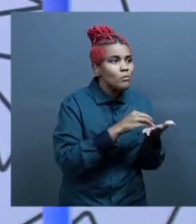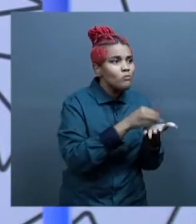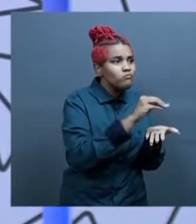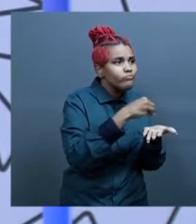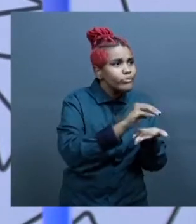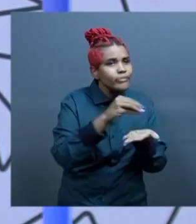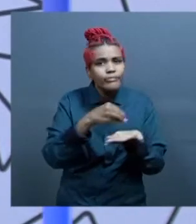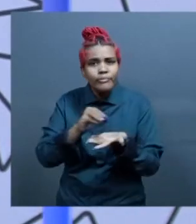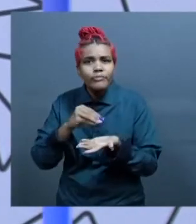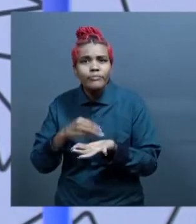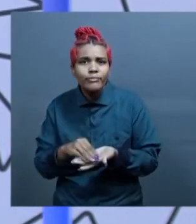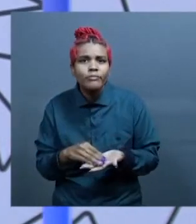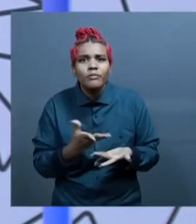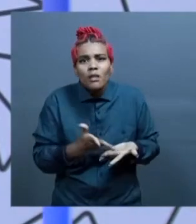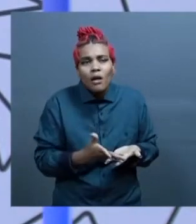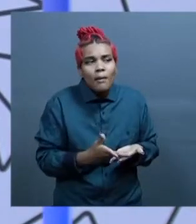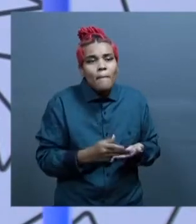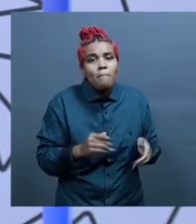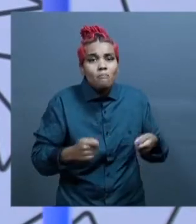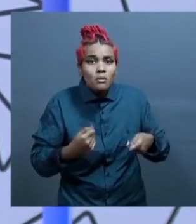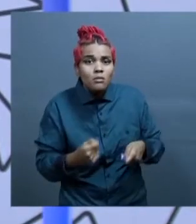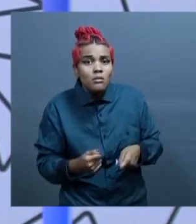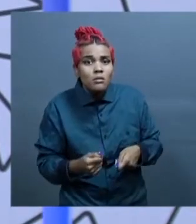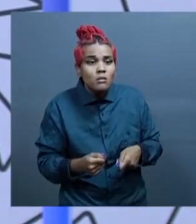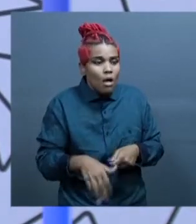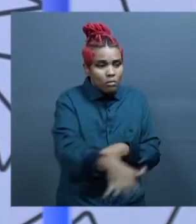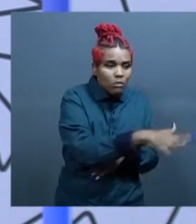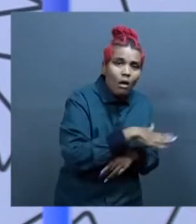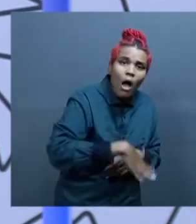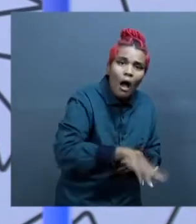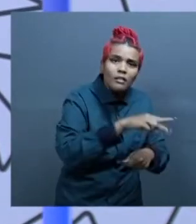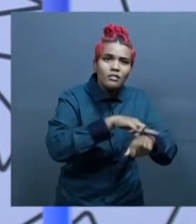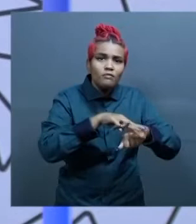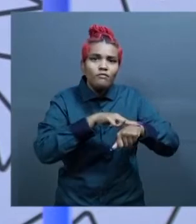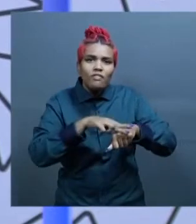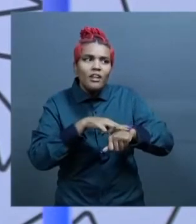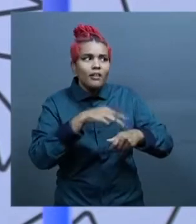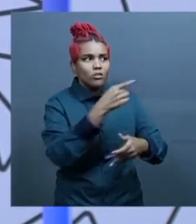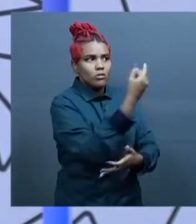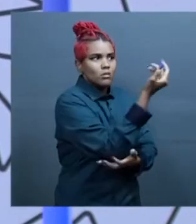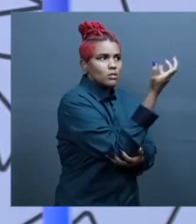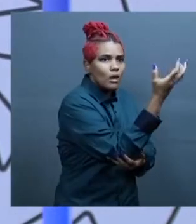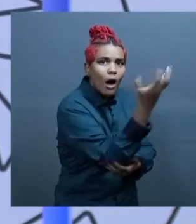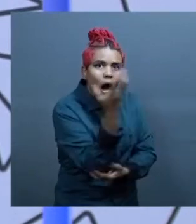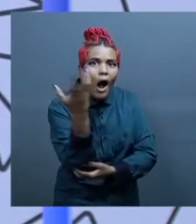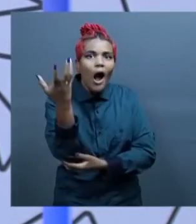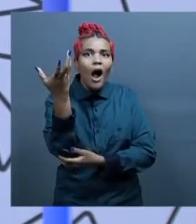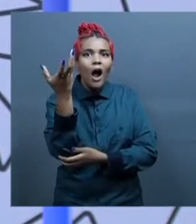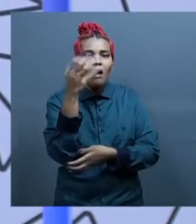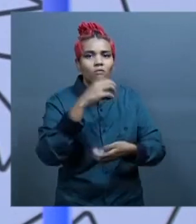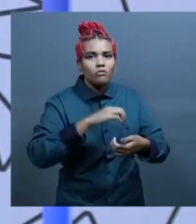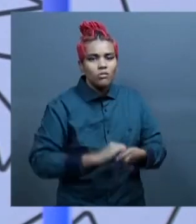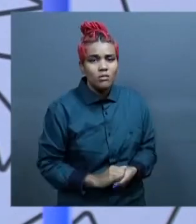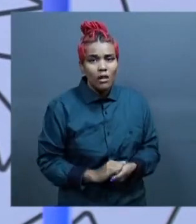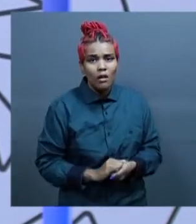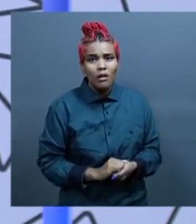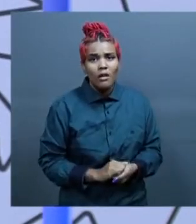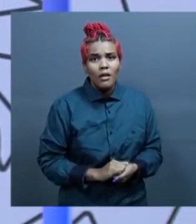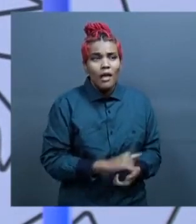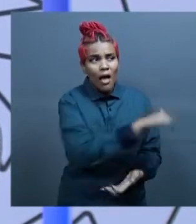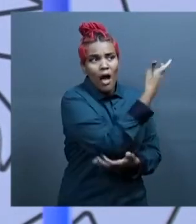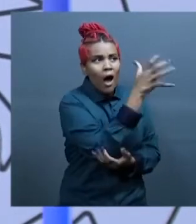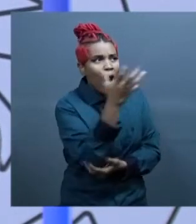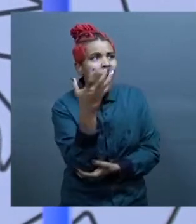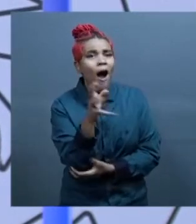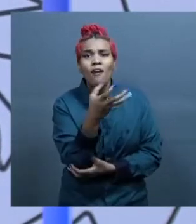isso nem a várias vezes na cidade há árvores na cidade aves nas portas de casa a melhor sequestrador